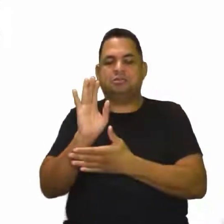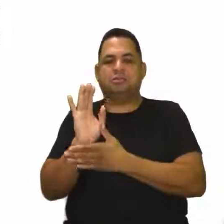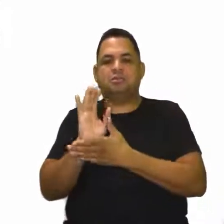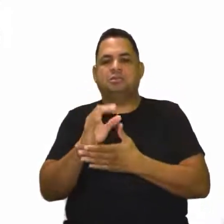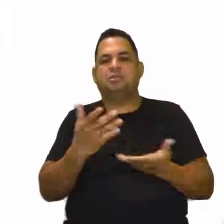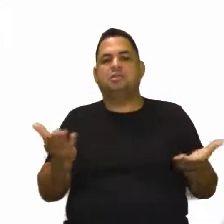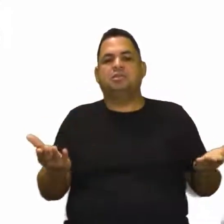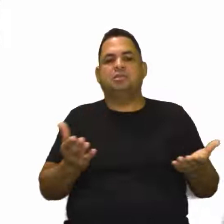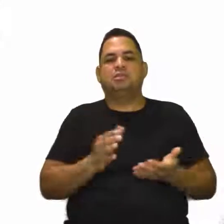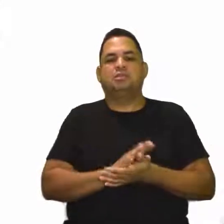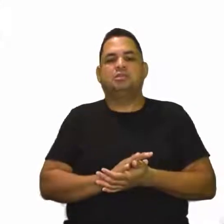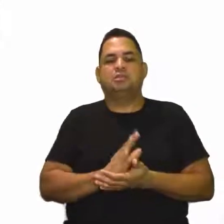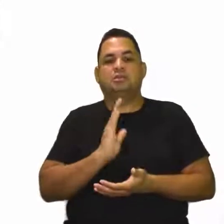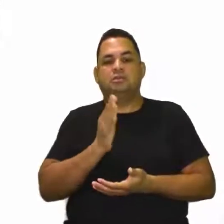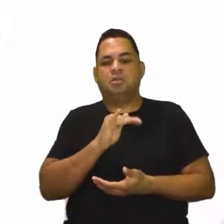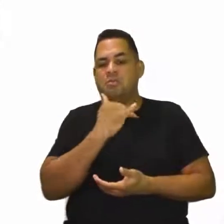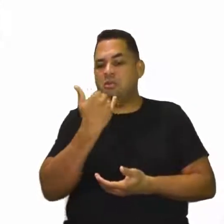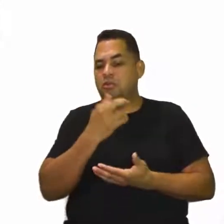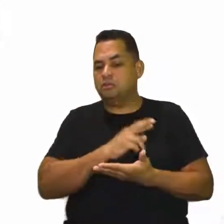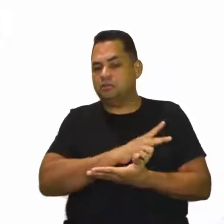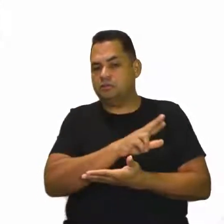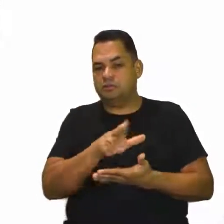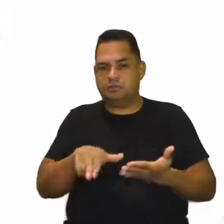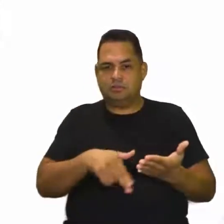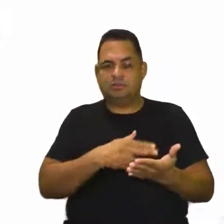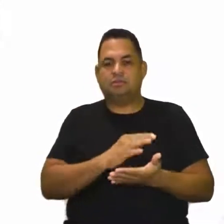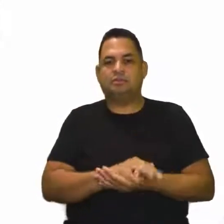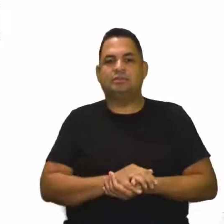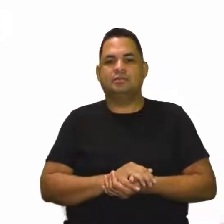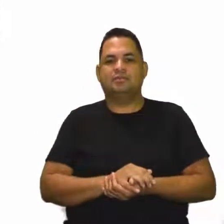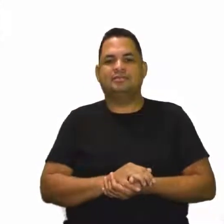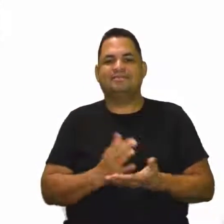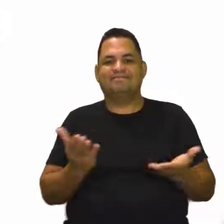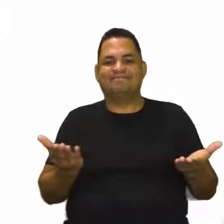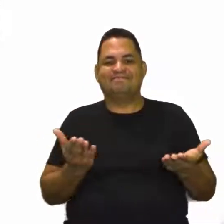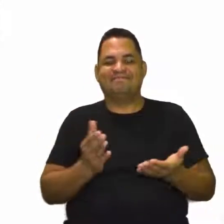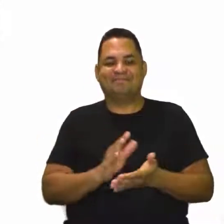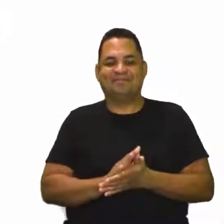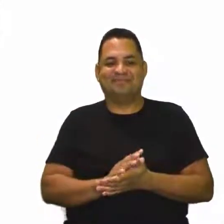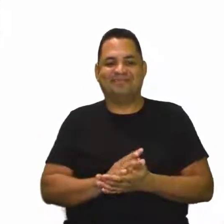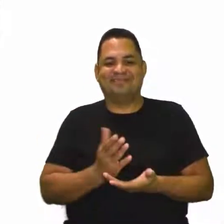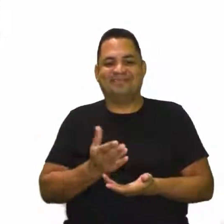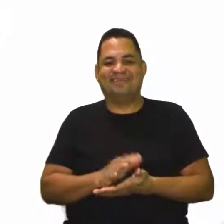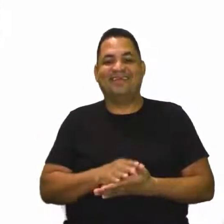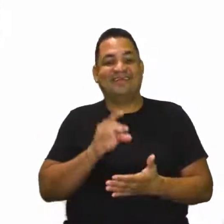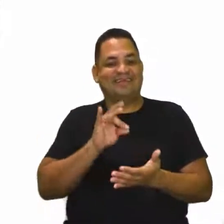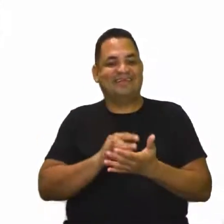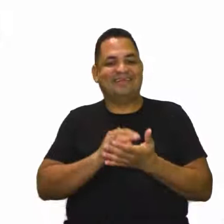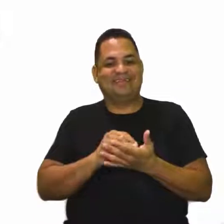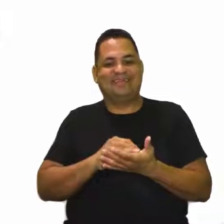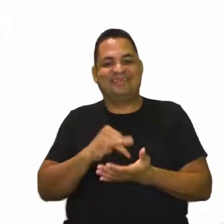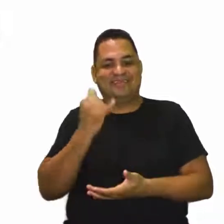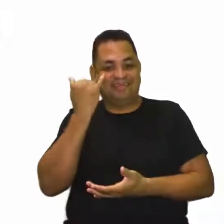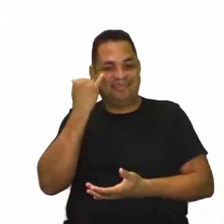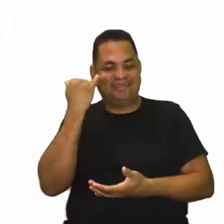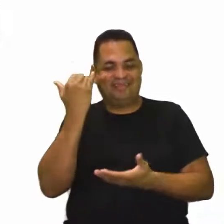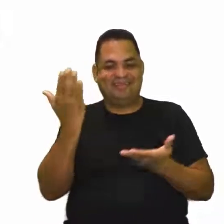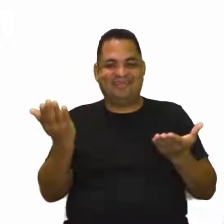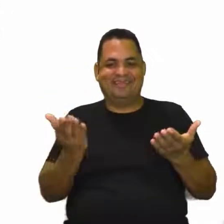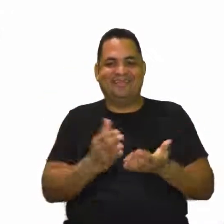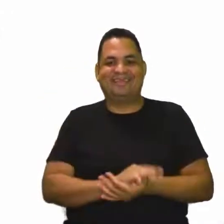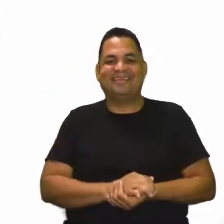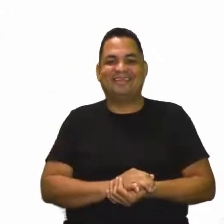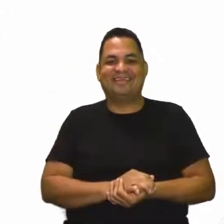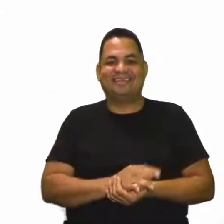olha, e olha que já morreu vários. Não foi não, Suame? Ou Suame, olha, não foi não, Sâmia? Não, tu fica rindo